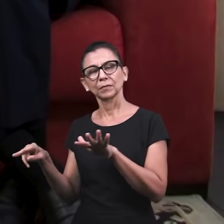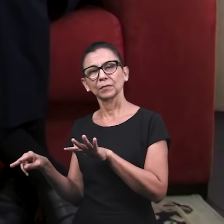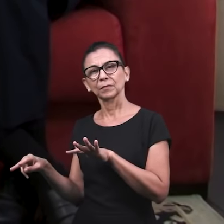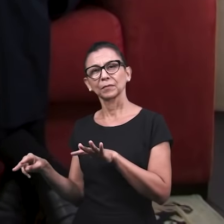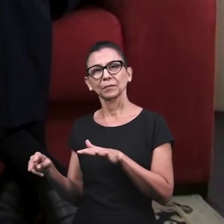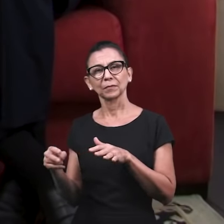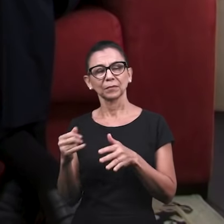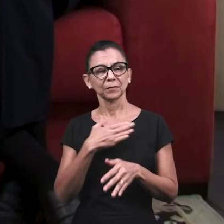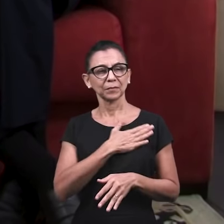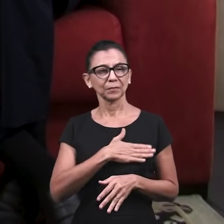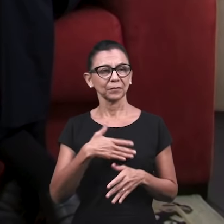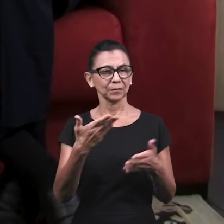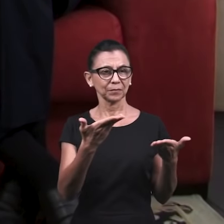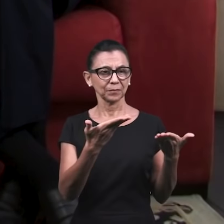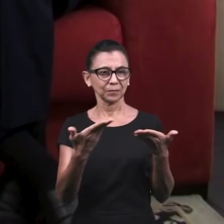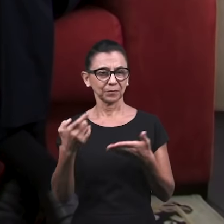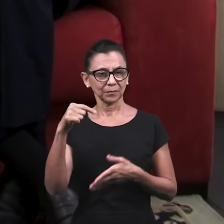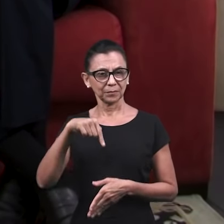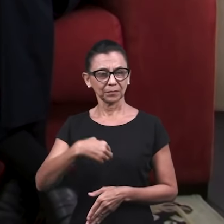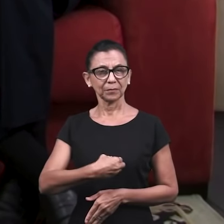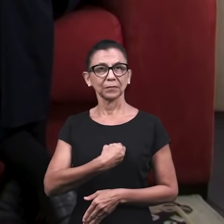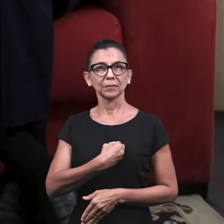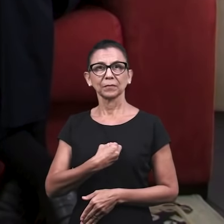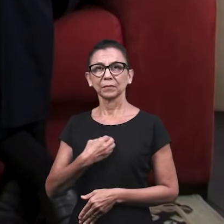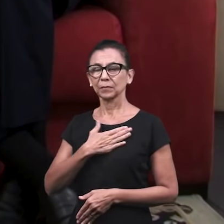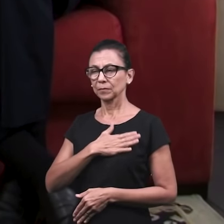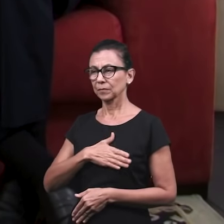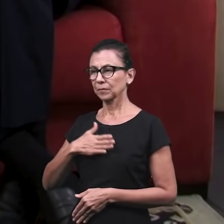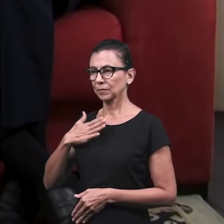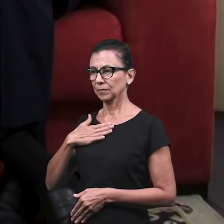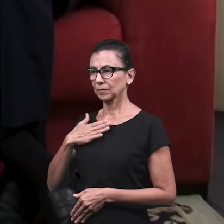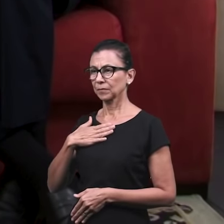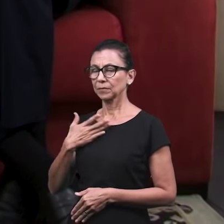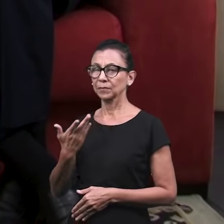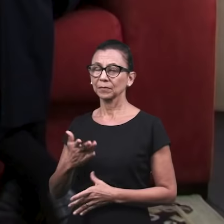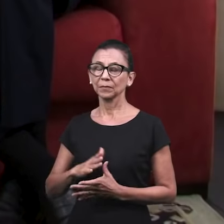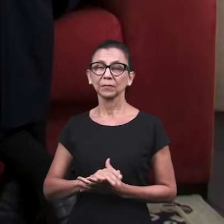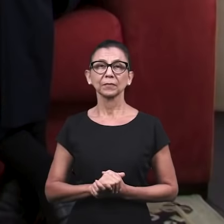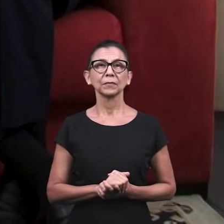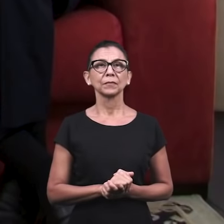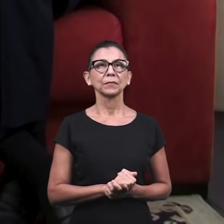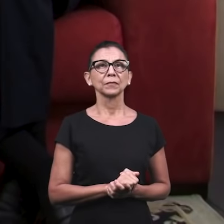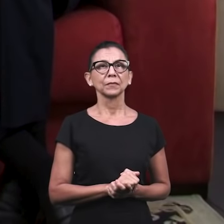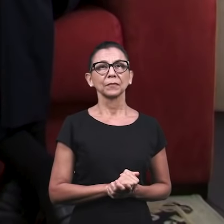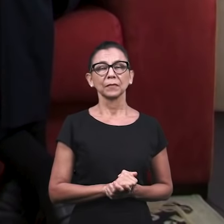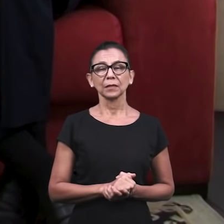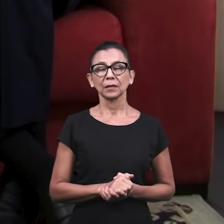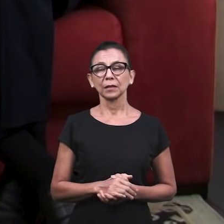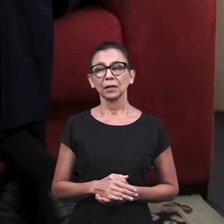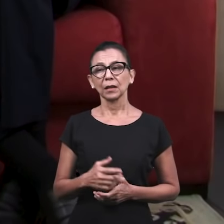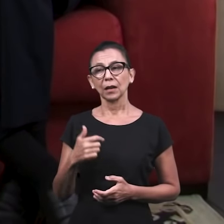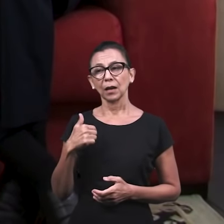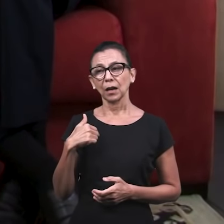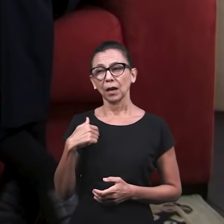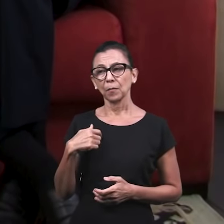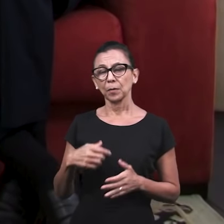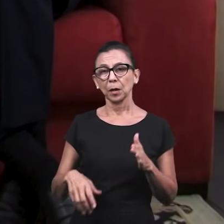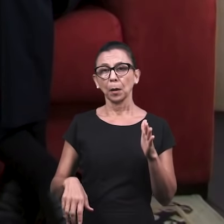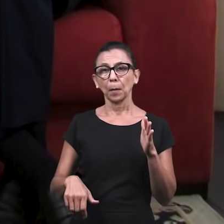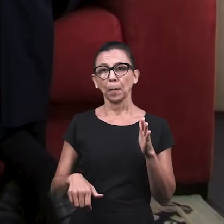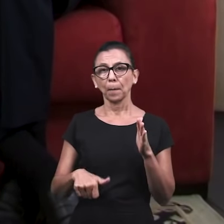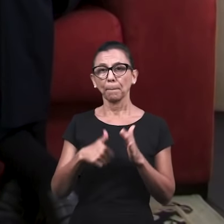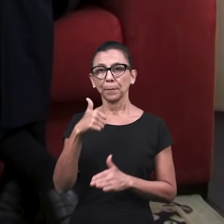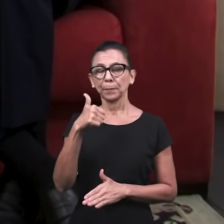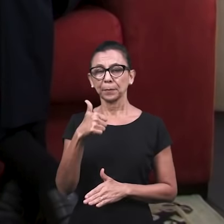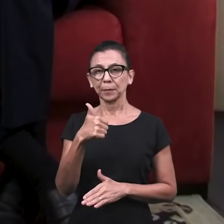aqui conosco. A paz do Senhor, pastor. O prazer é todo meu. Como o nosso irmão disse anteriormente, a minha primeira participação foi com um